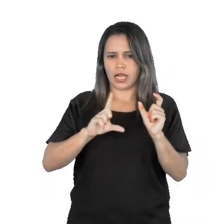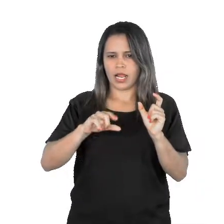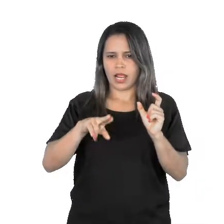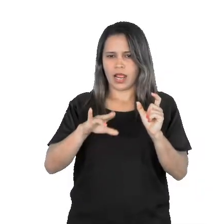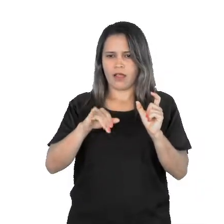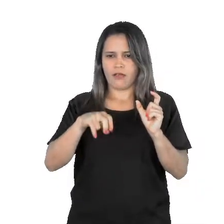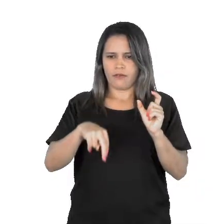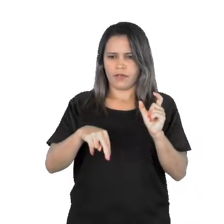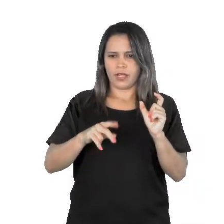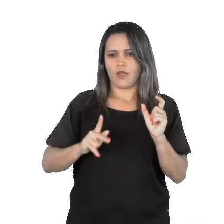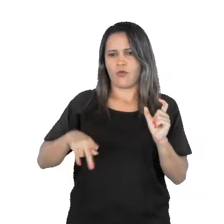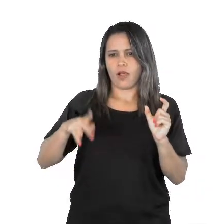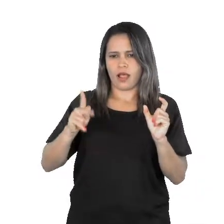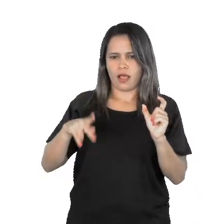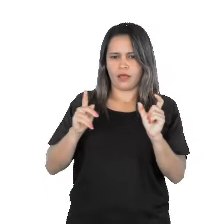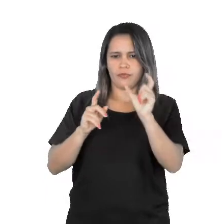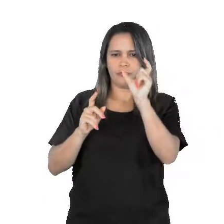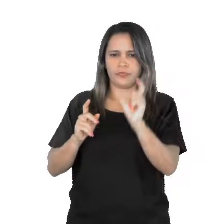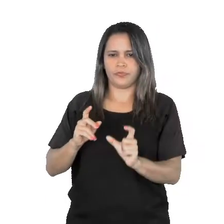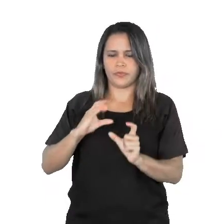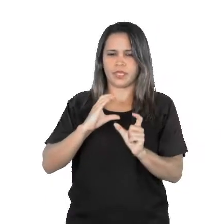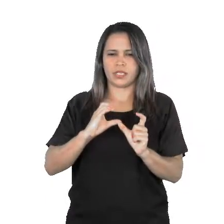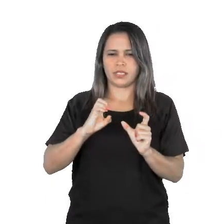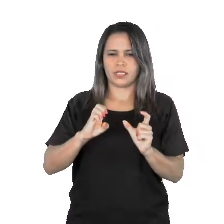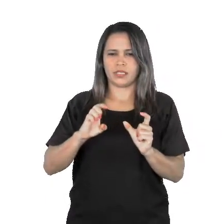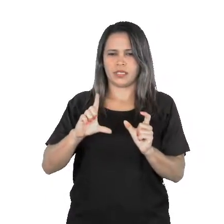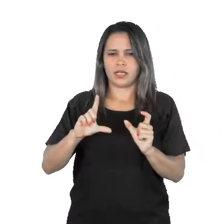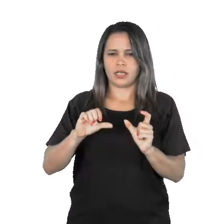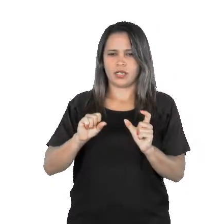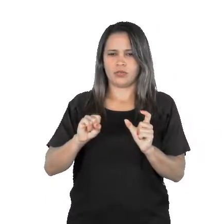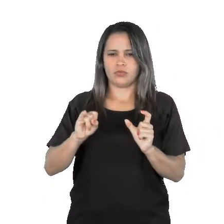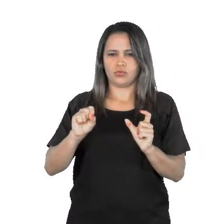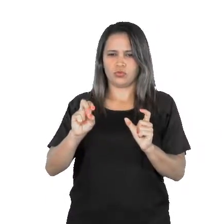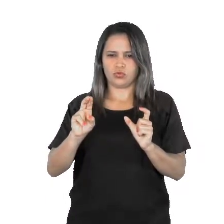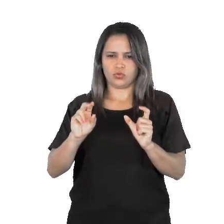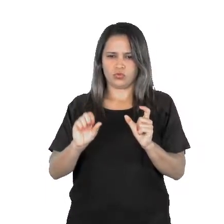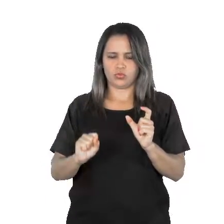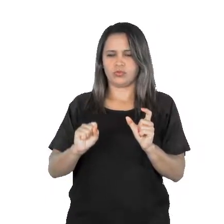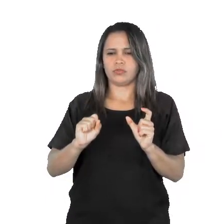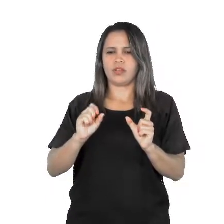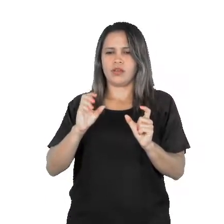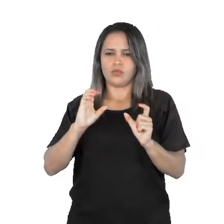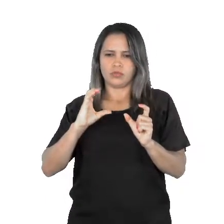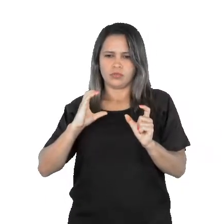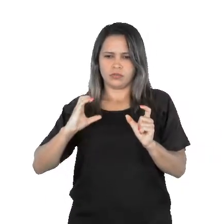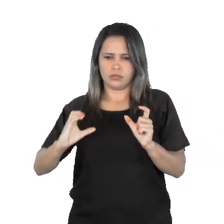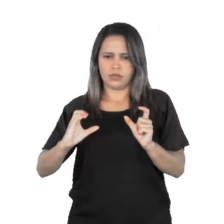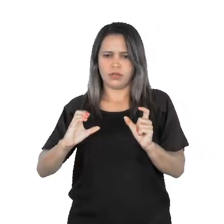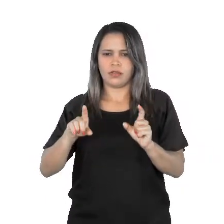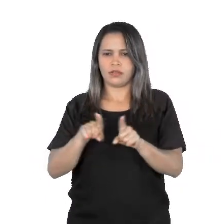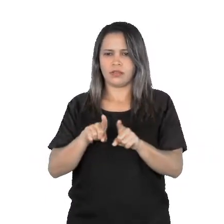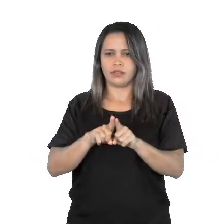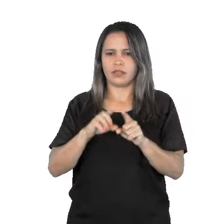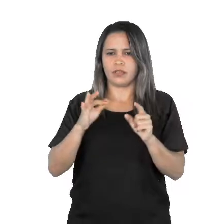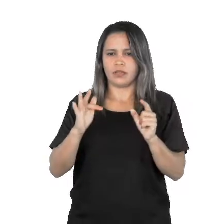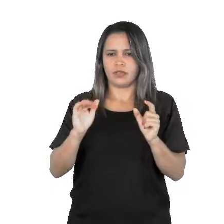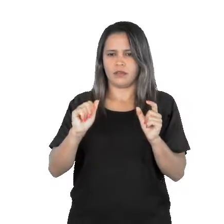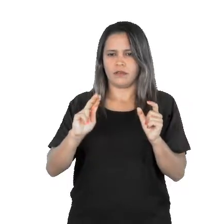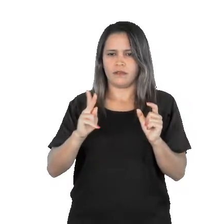pela letra K, escala Celsius, representada pela letra C, e a escala